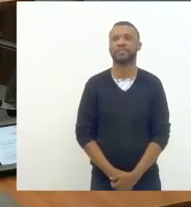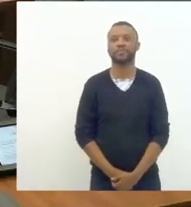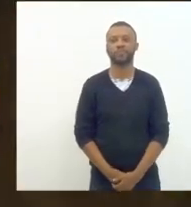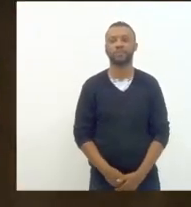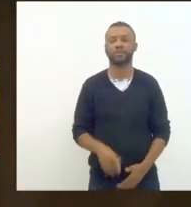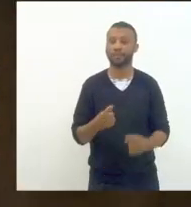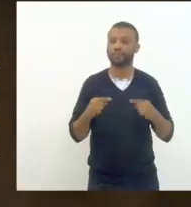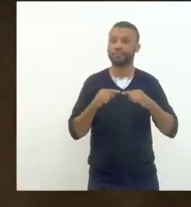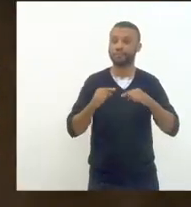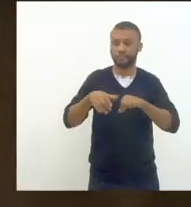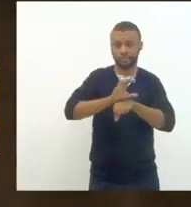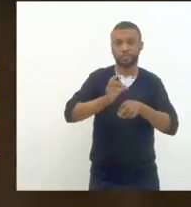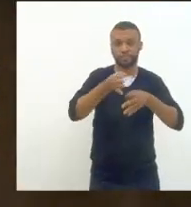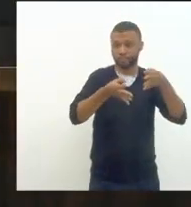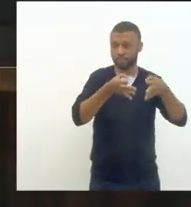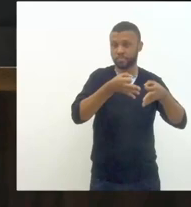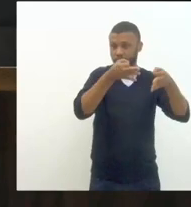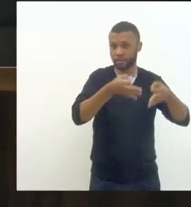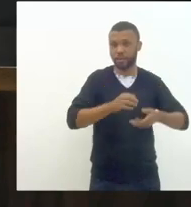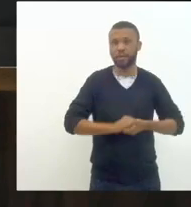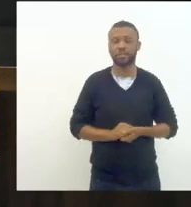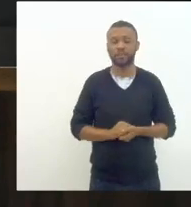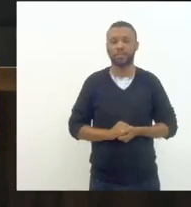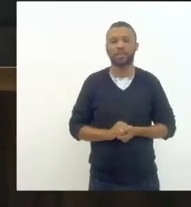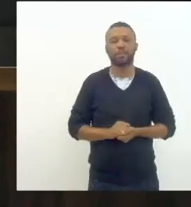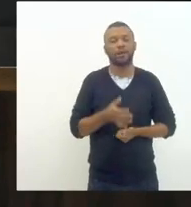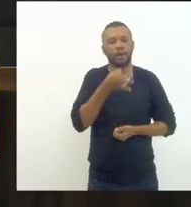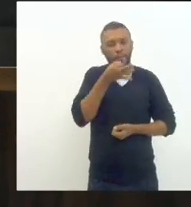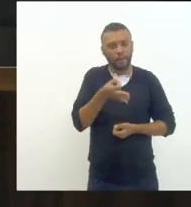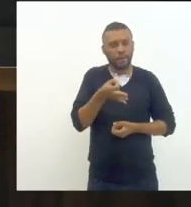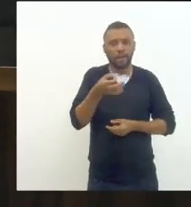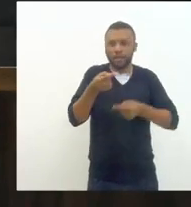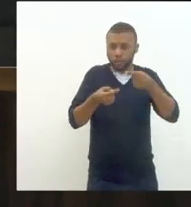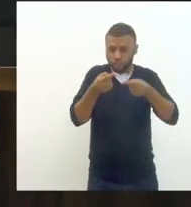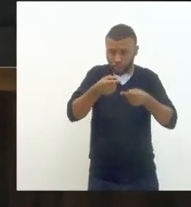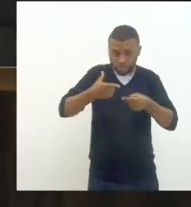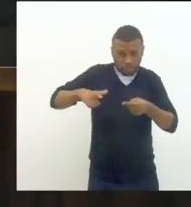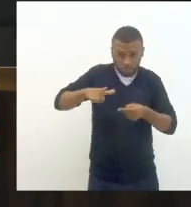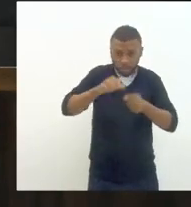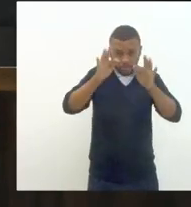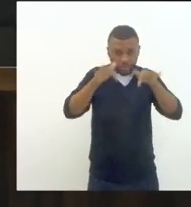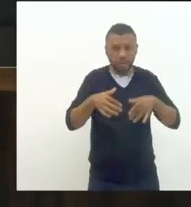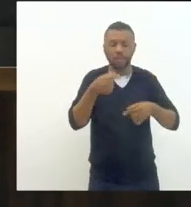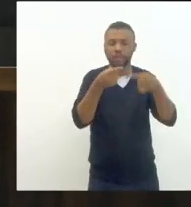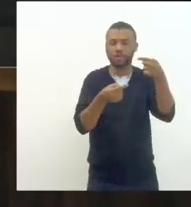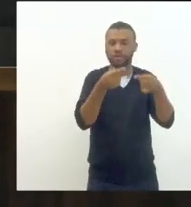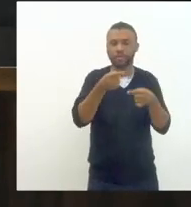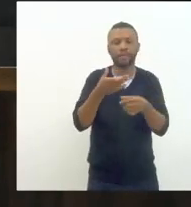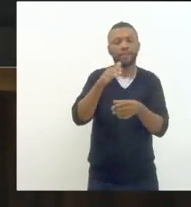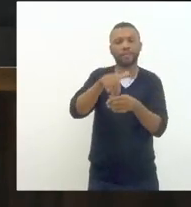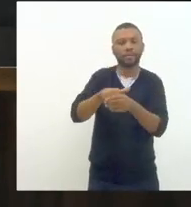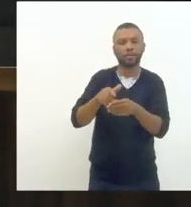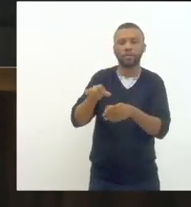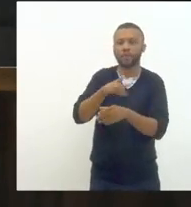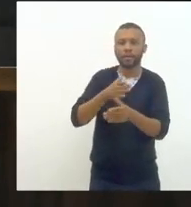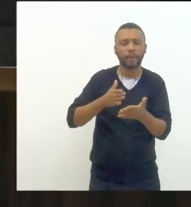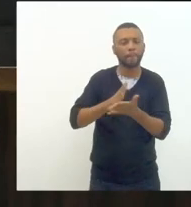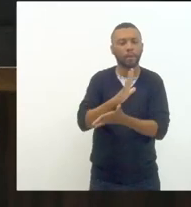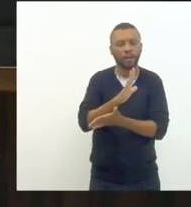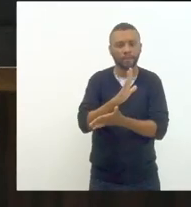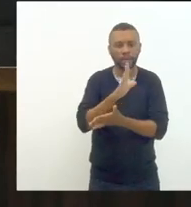Pela juridicidade, presidente. Um parecer emitido em discussão. Havendo que queira discutir, encerra da discussão em votação. Os senhores que